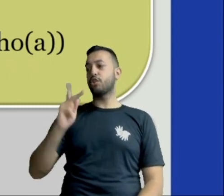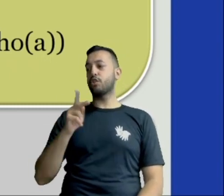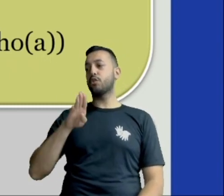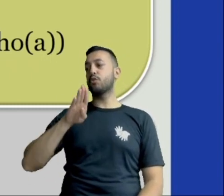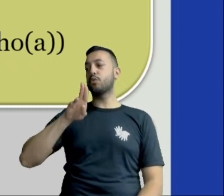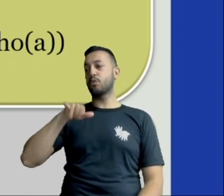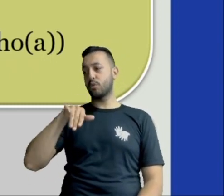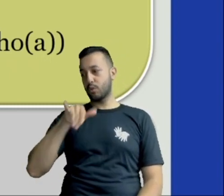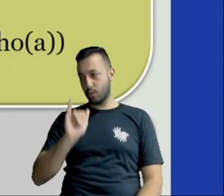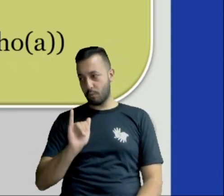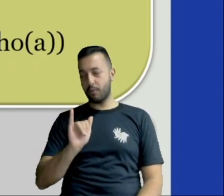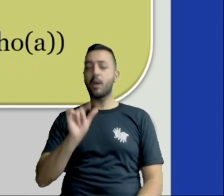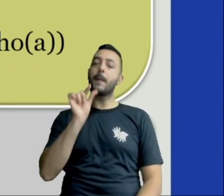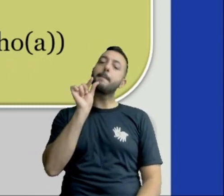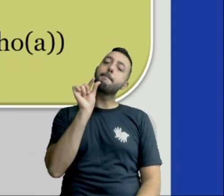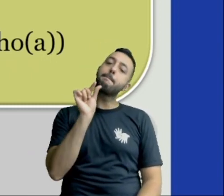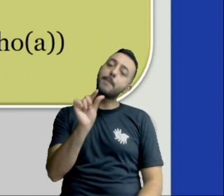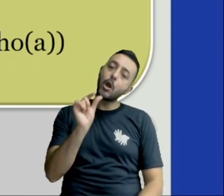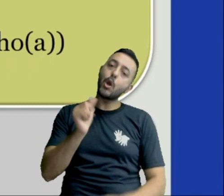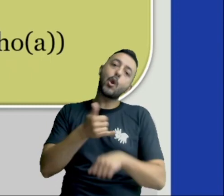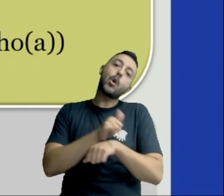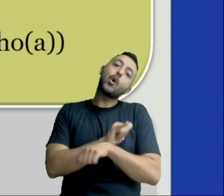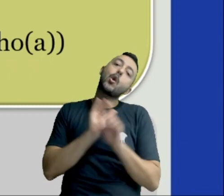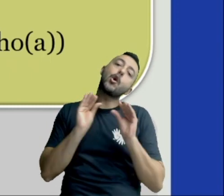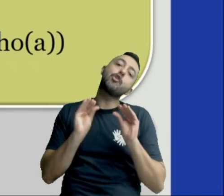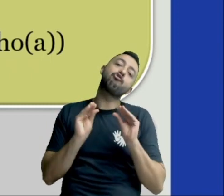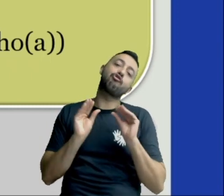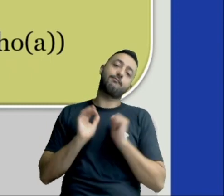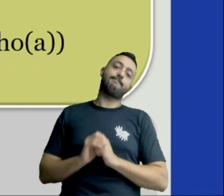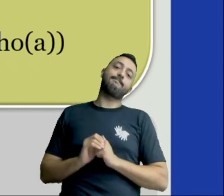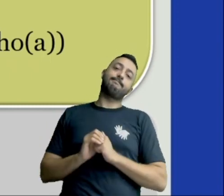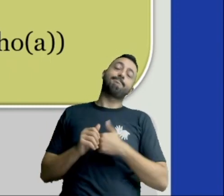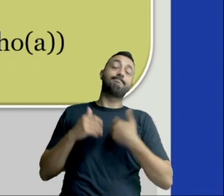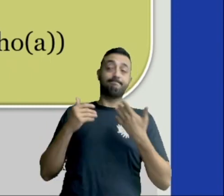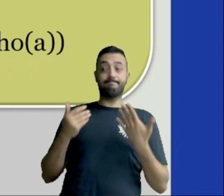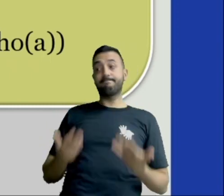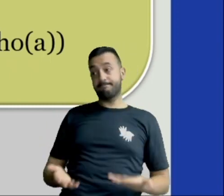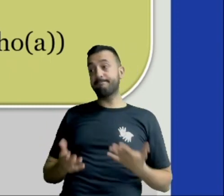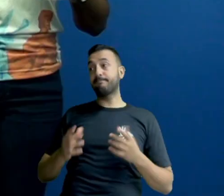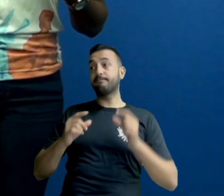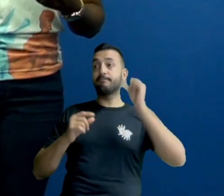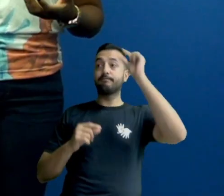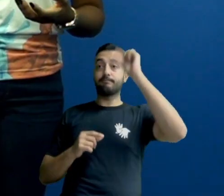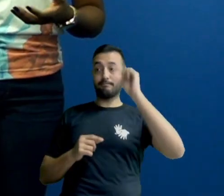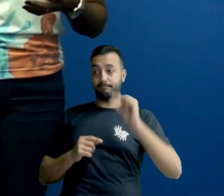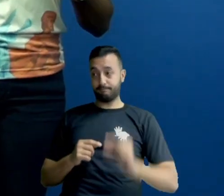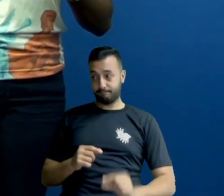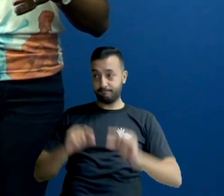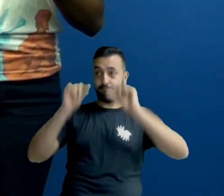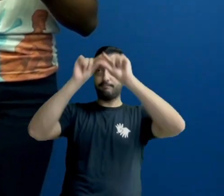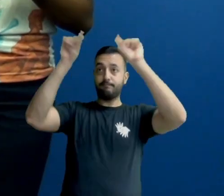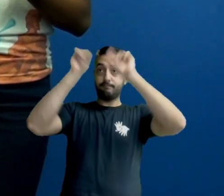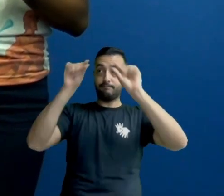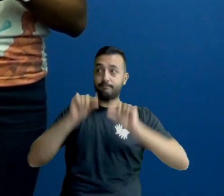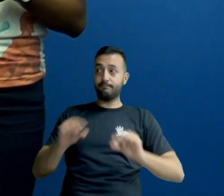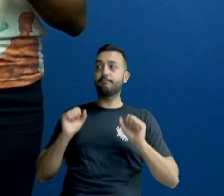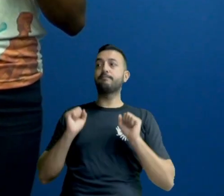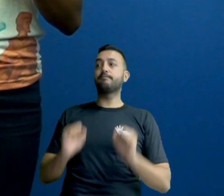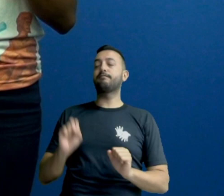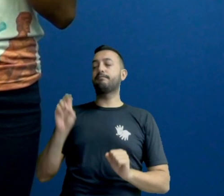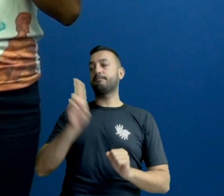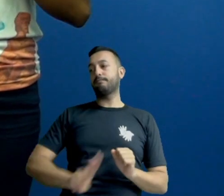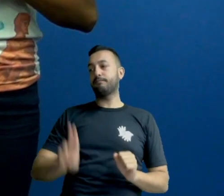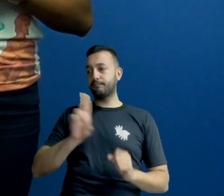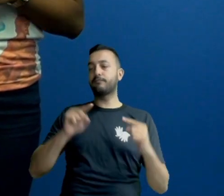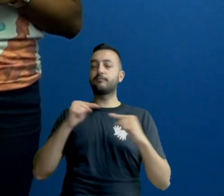chubby, para dizer que é um pouco gordinho. Bom, todas essas expressões são utilizadas e podem ser utilizadas